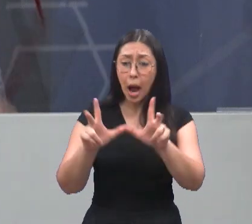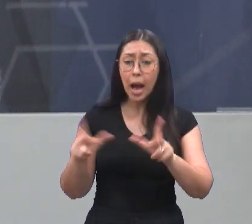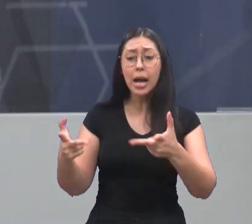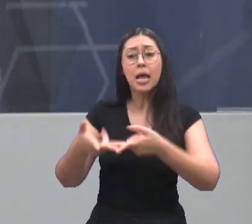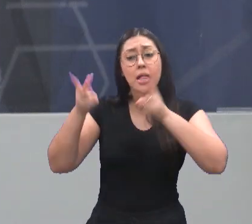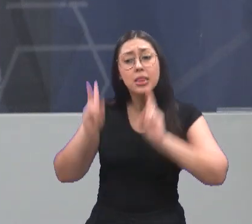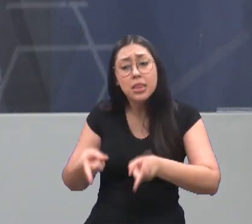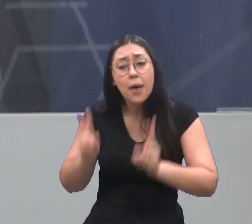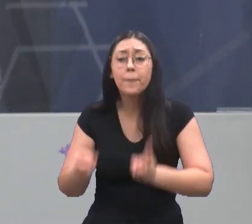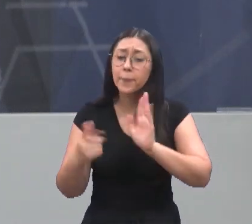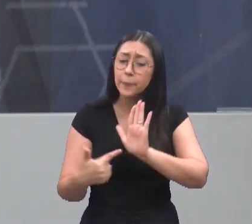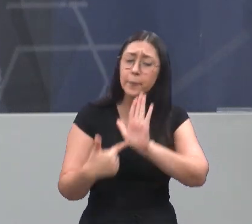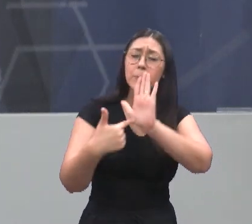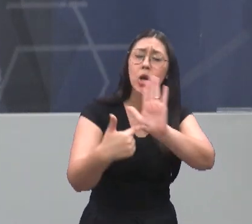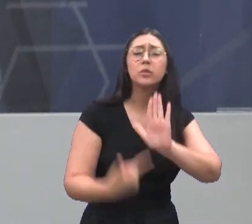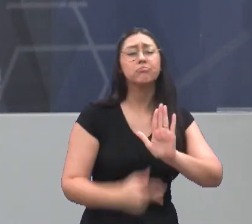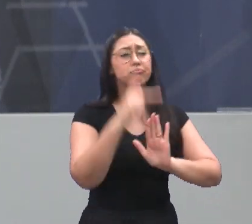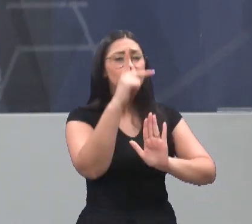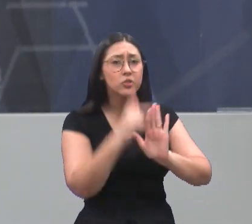apresentando projetos